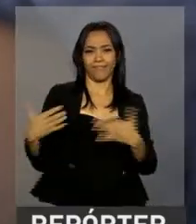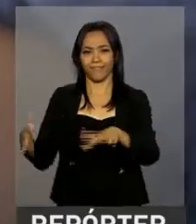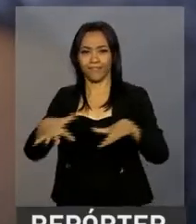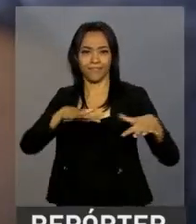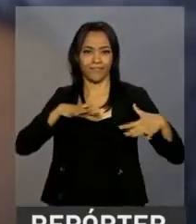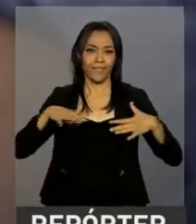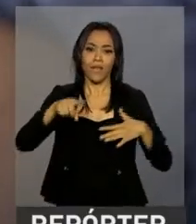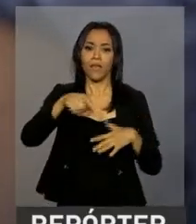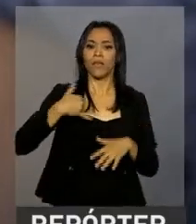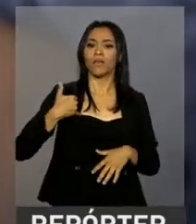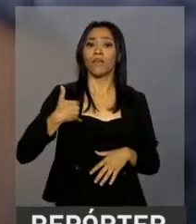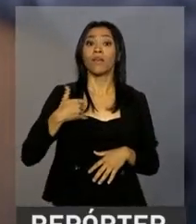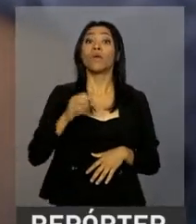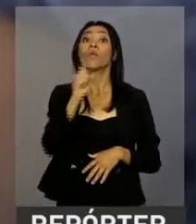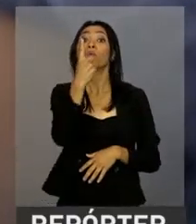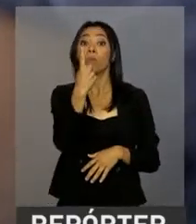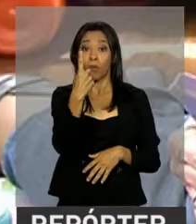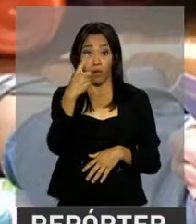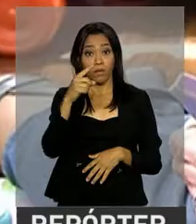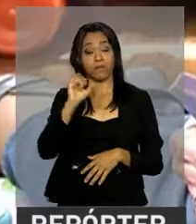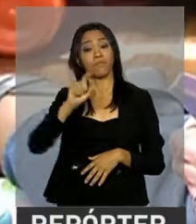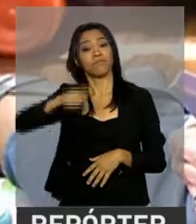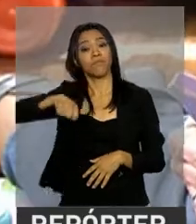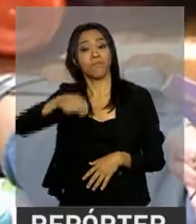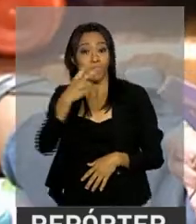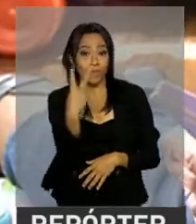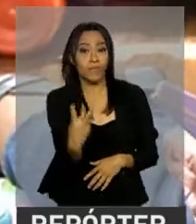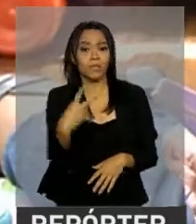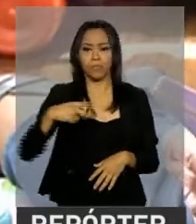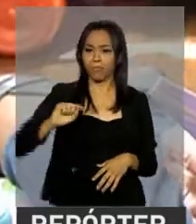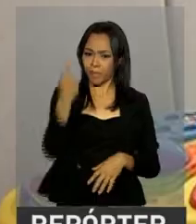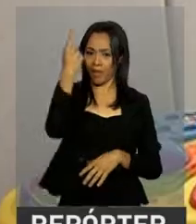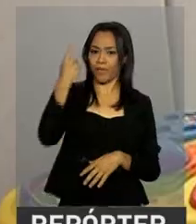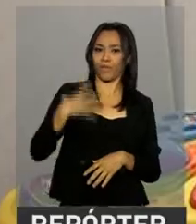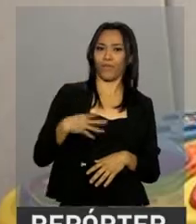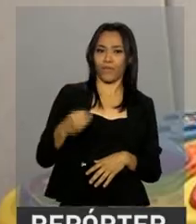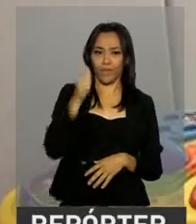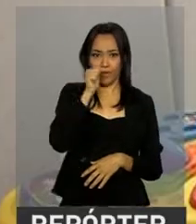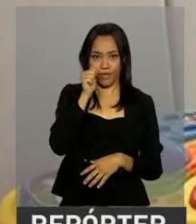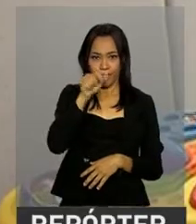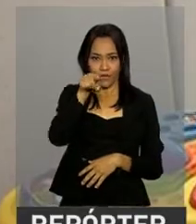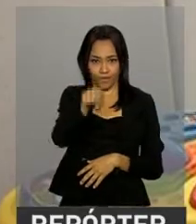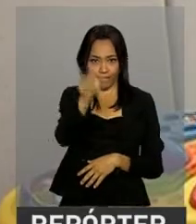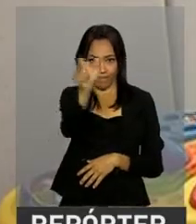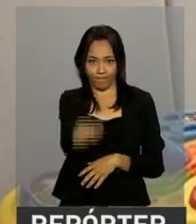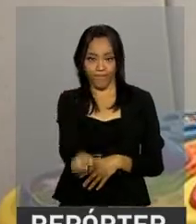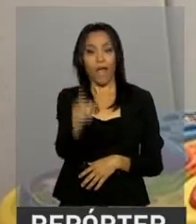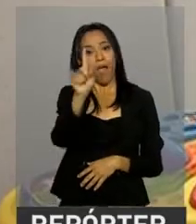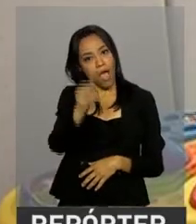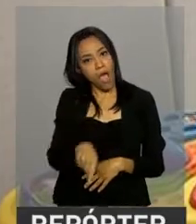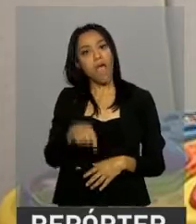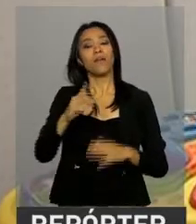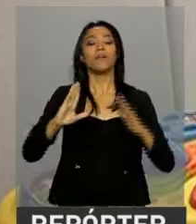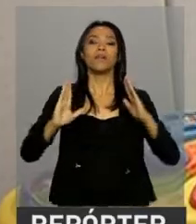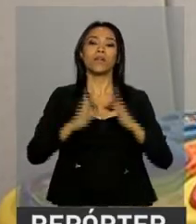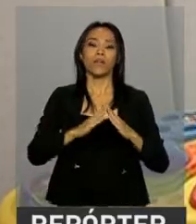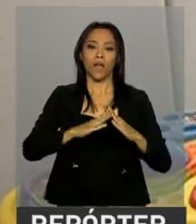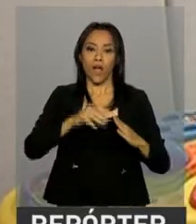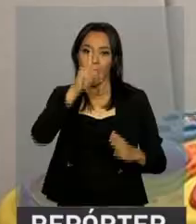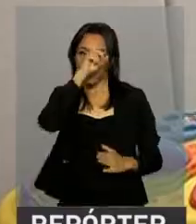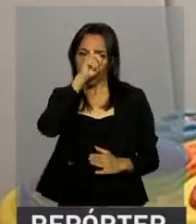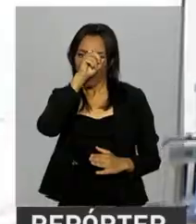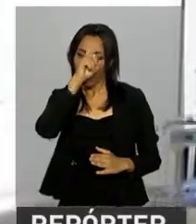pequeno tem 1 ano e 2 meses e é o primeiro filho da adriana ela deu à luz no hospital privado da capital